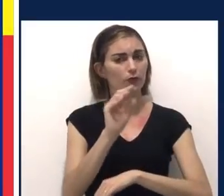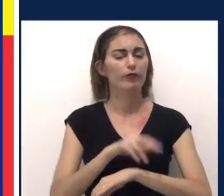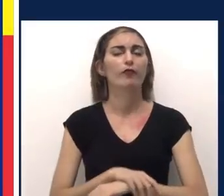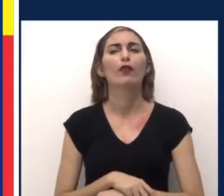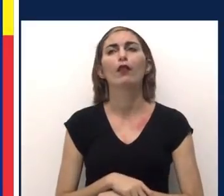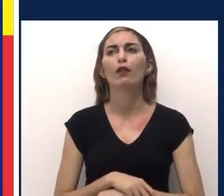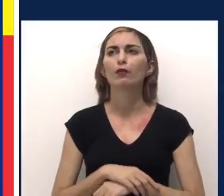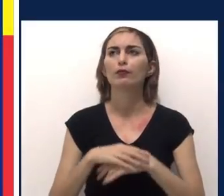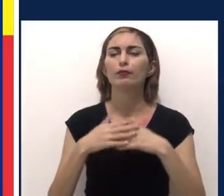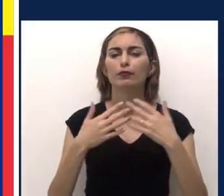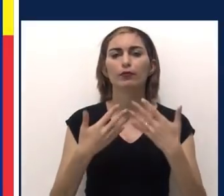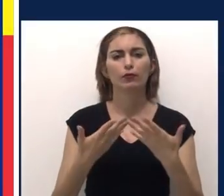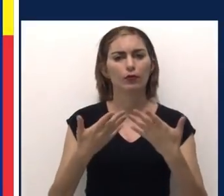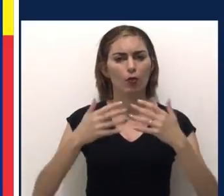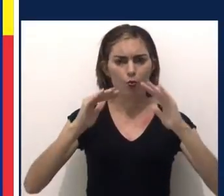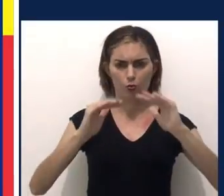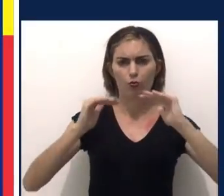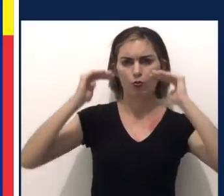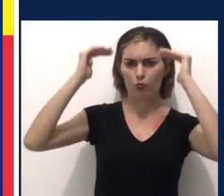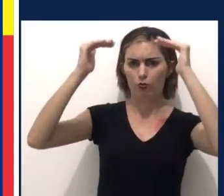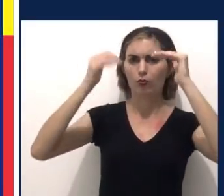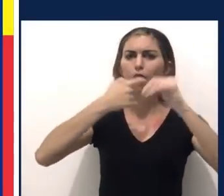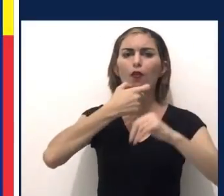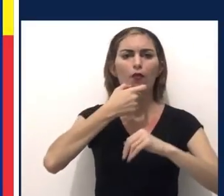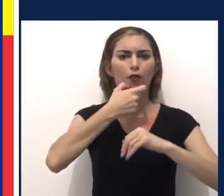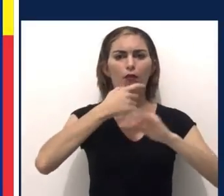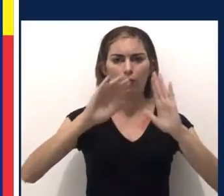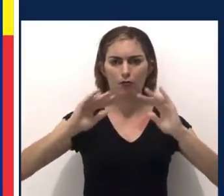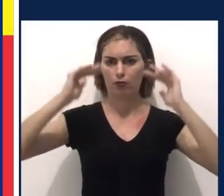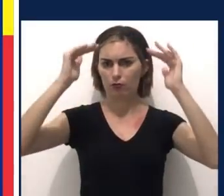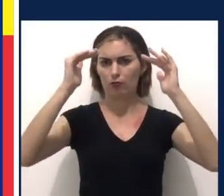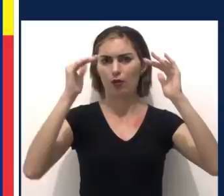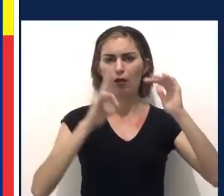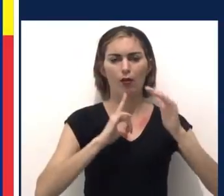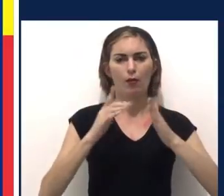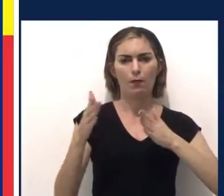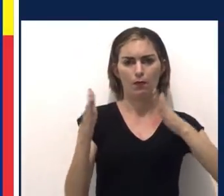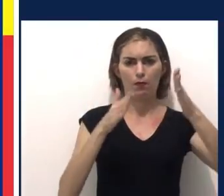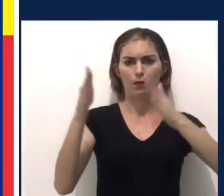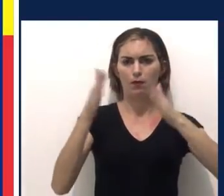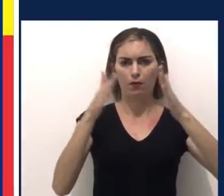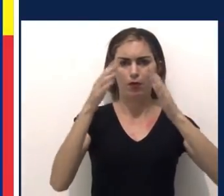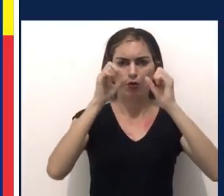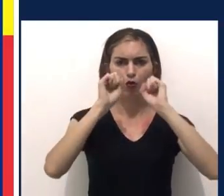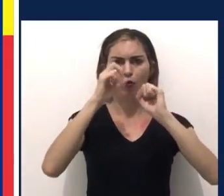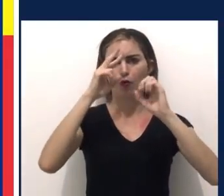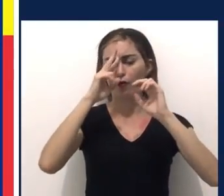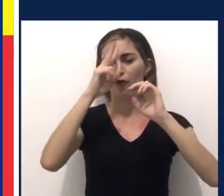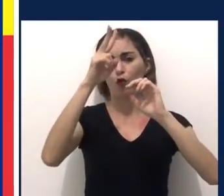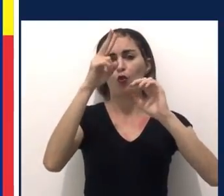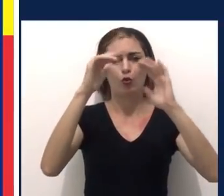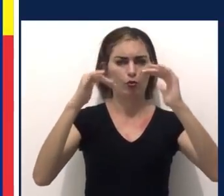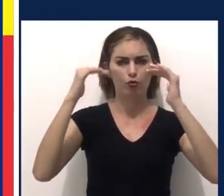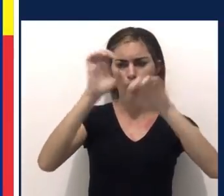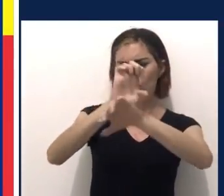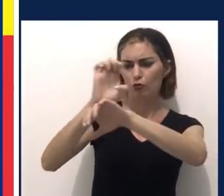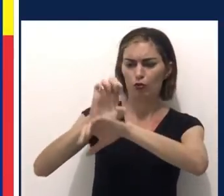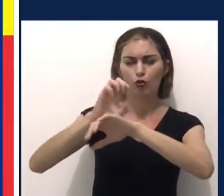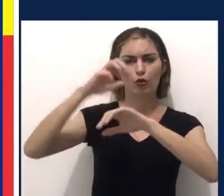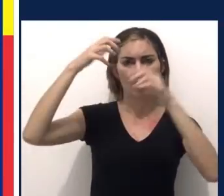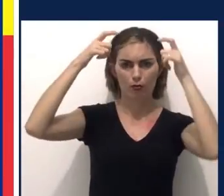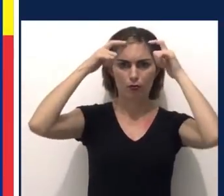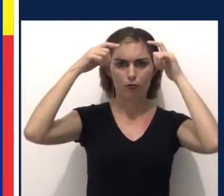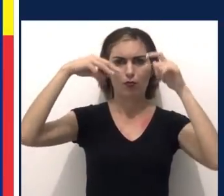Então, vejamos. O absolutismo inglês, ele foi um período de fortalecimento do Estado